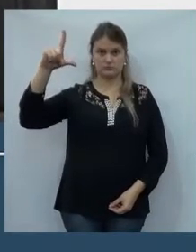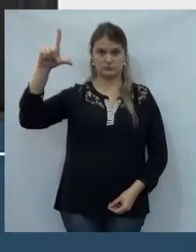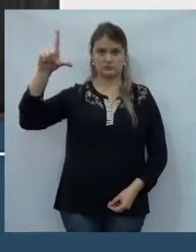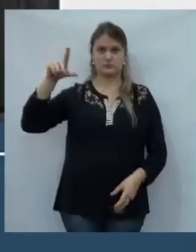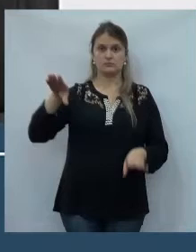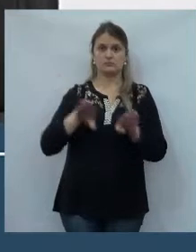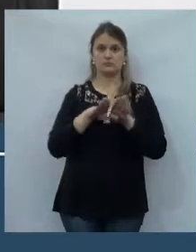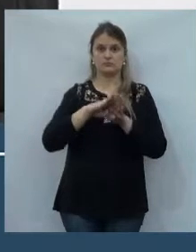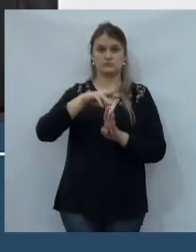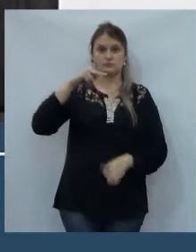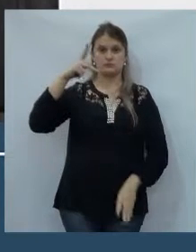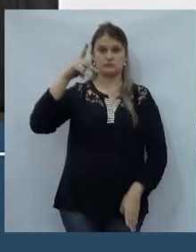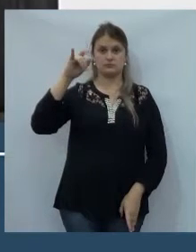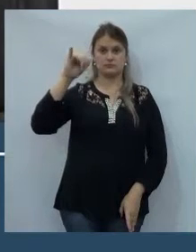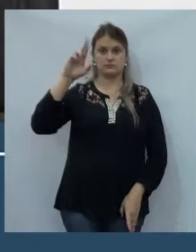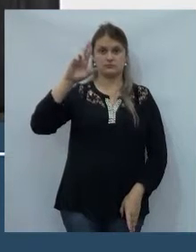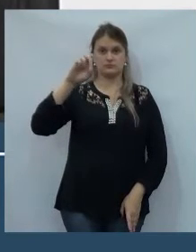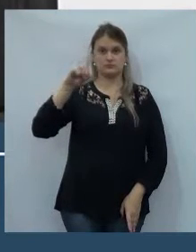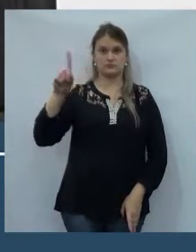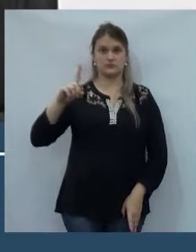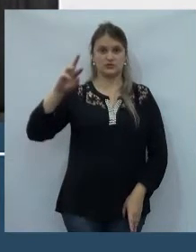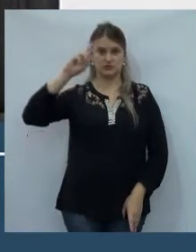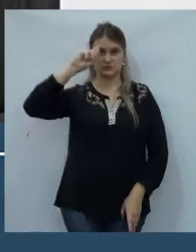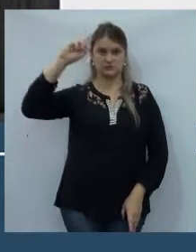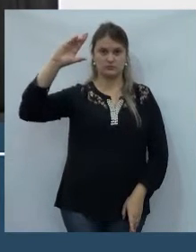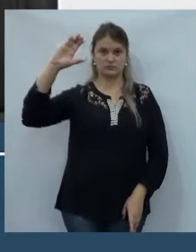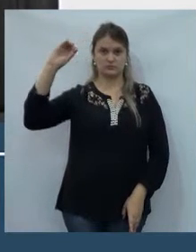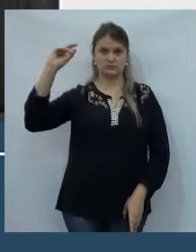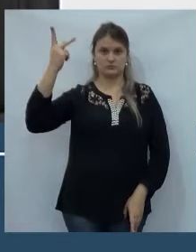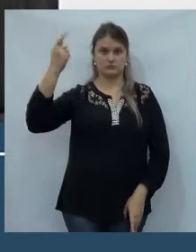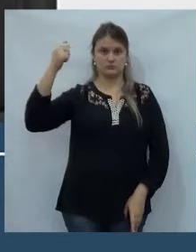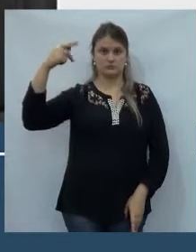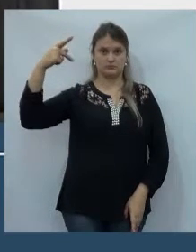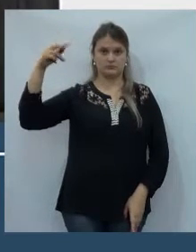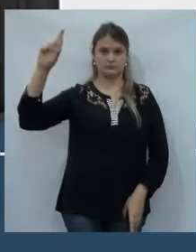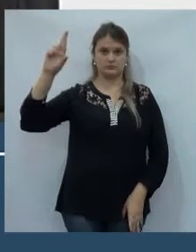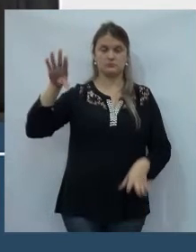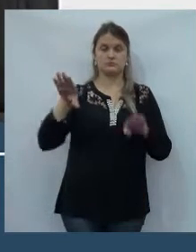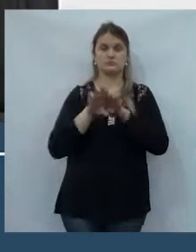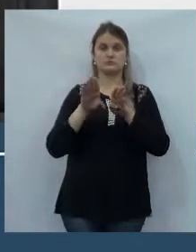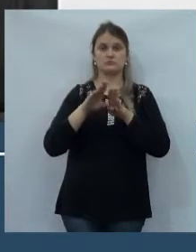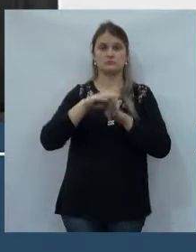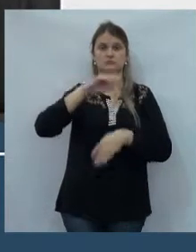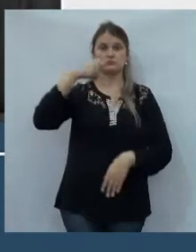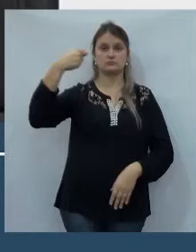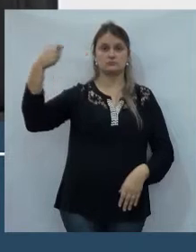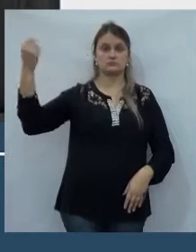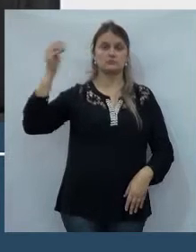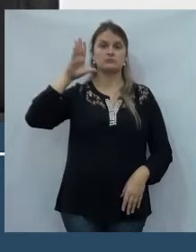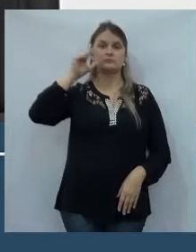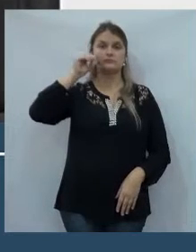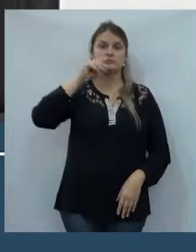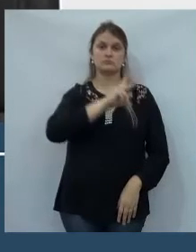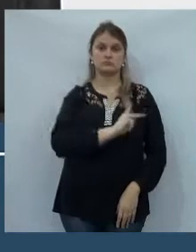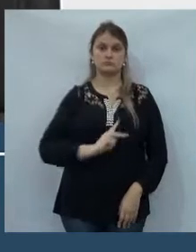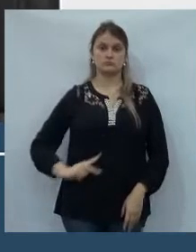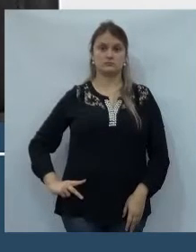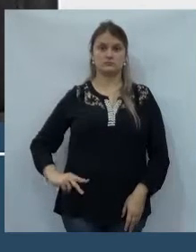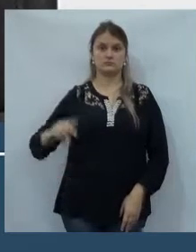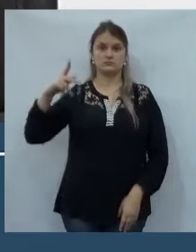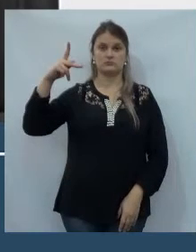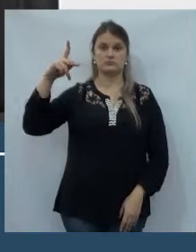Pires, vereador licenciado, o chefe da Coapar, Associação de Funcionários, presidente Pacheco, enfim, todos